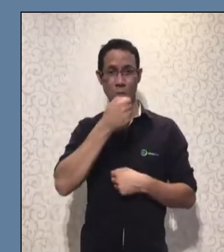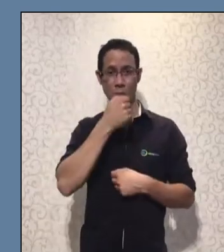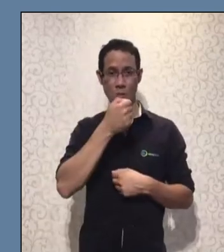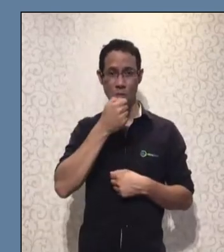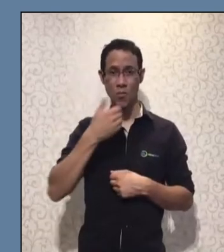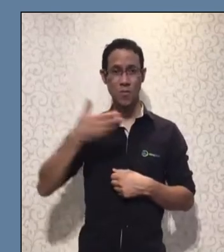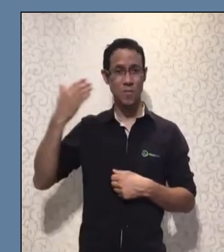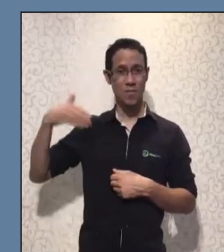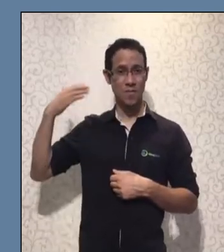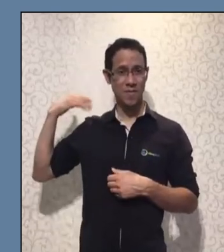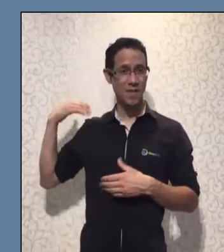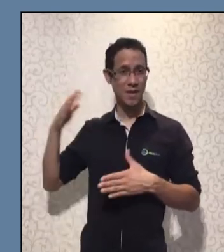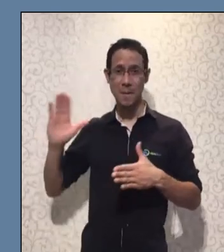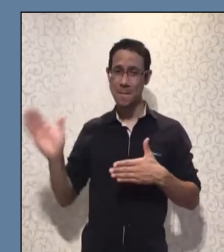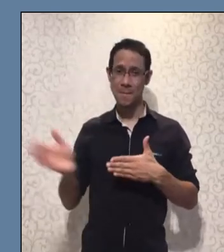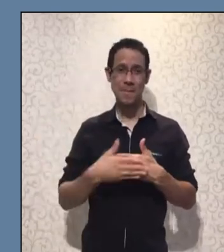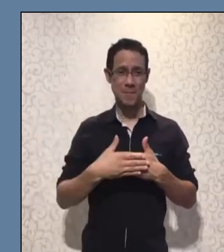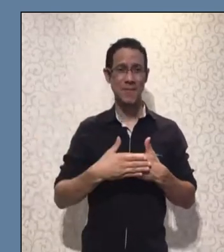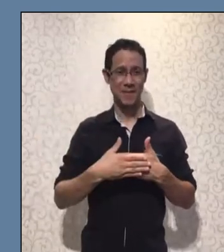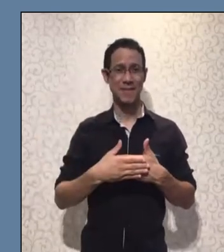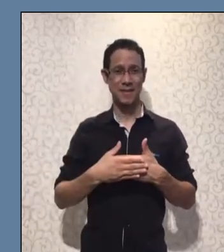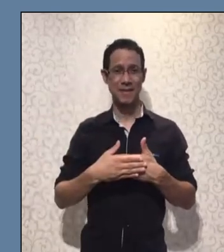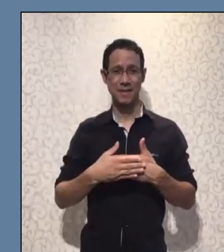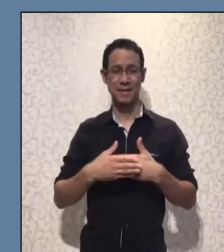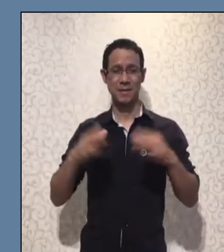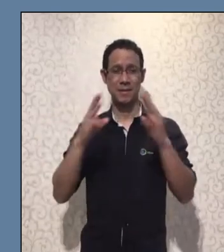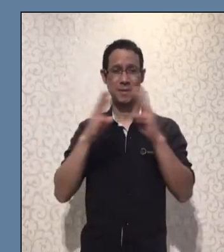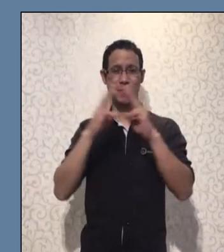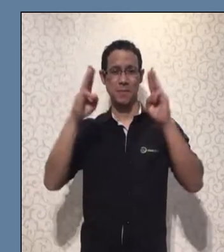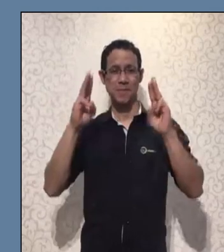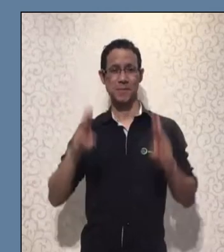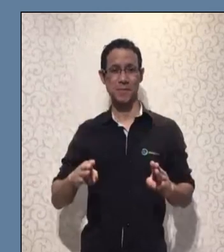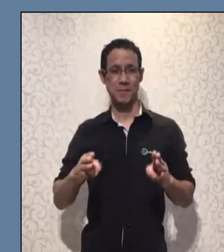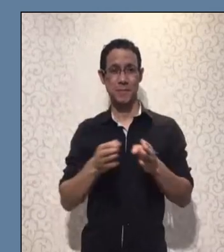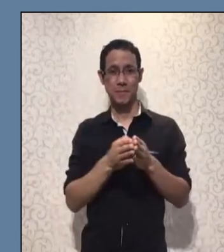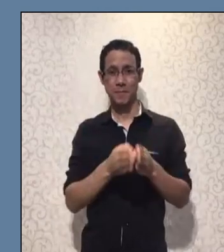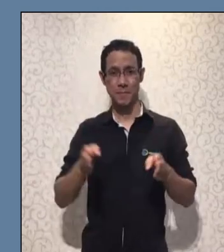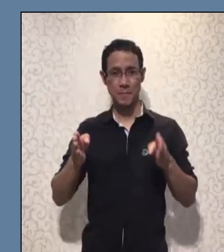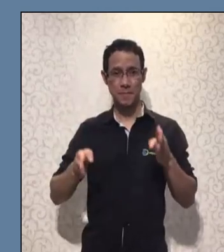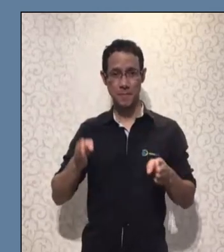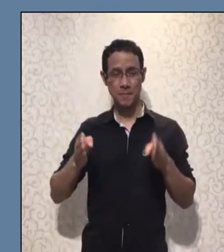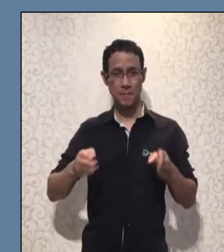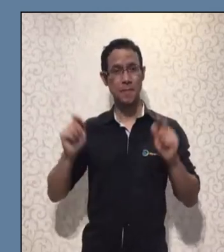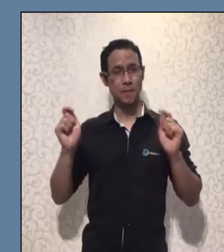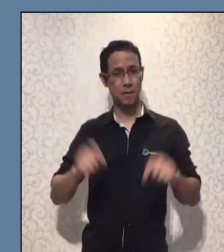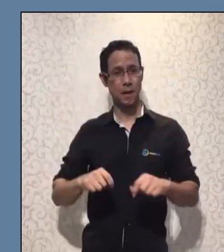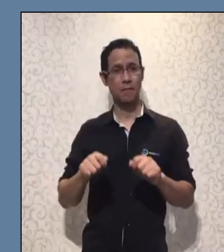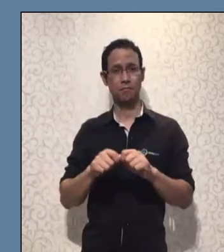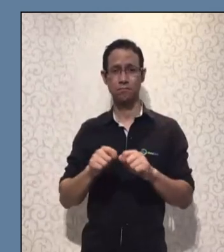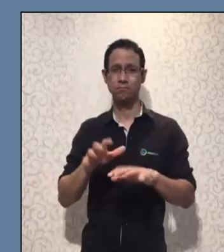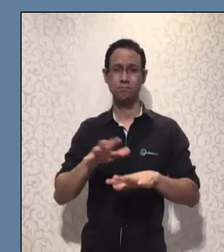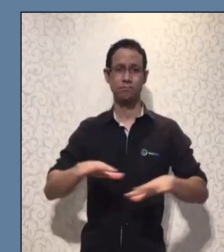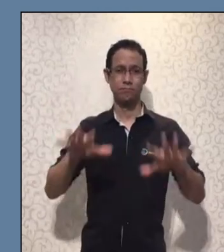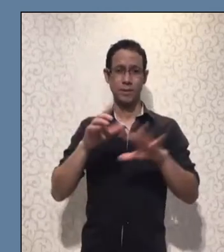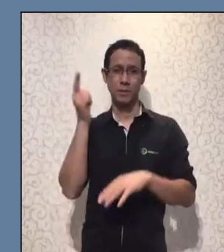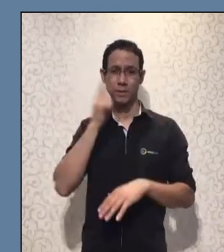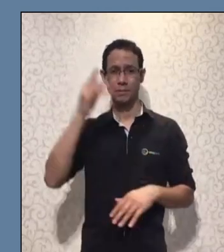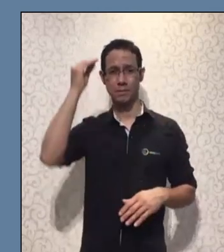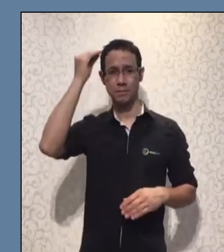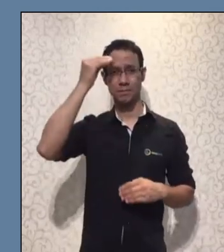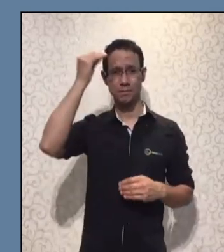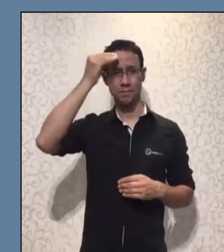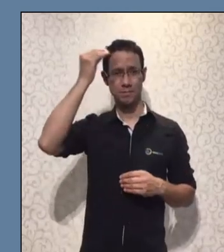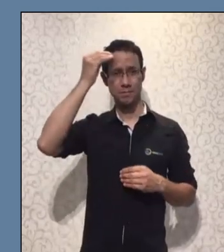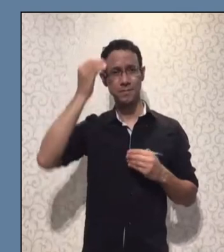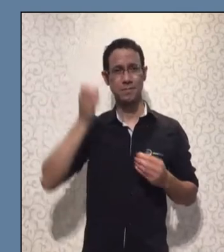abrupto, vamos dizer assim, do museu, e esse tempo de elaboração que hoje dá a vocês essa experiência bastante rica sendo